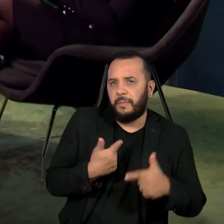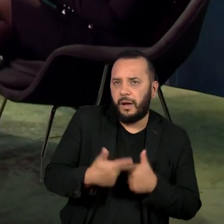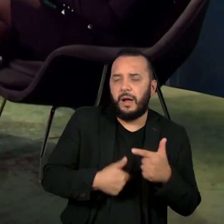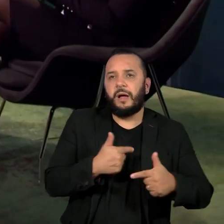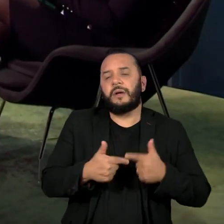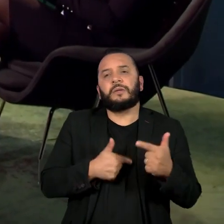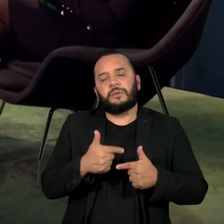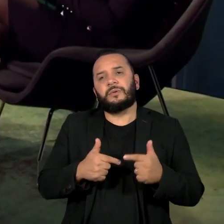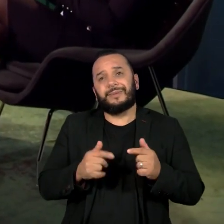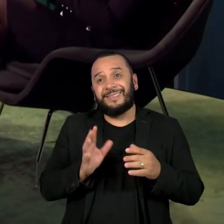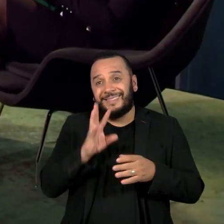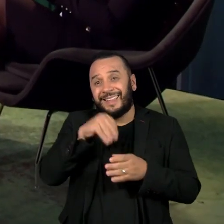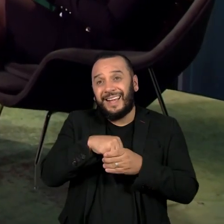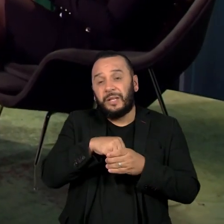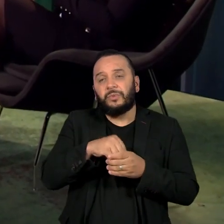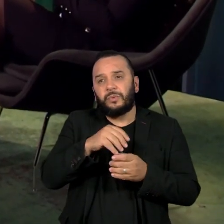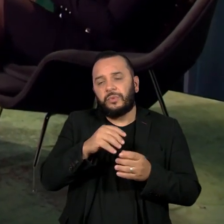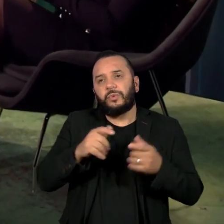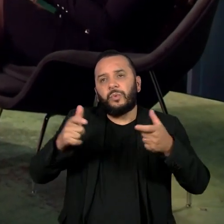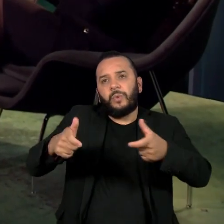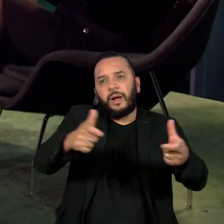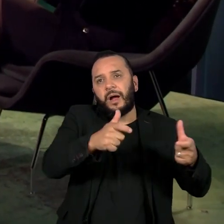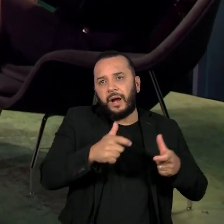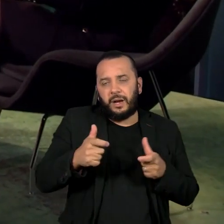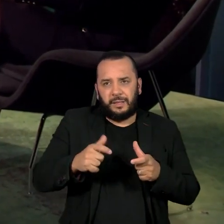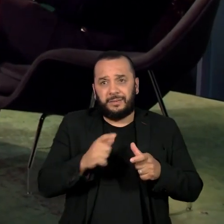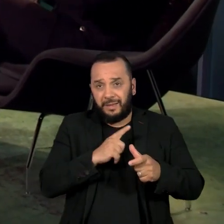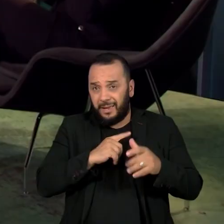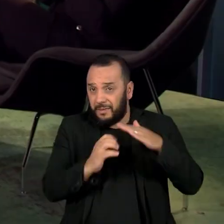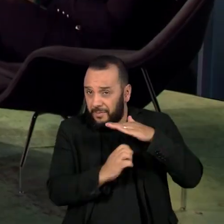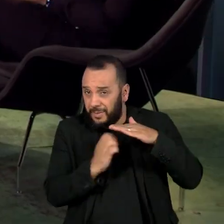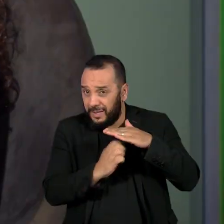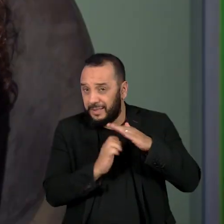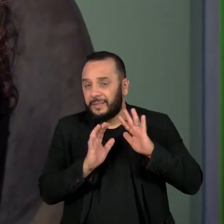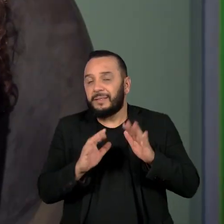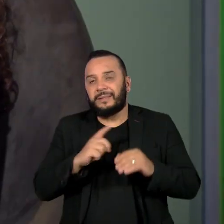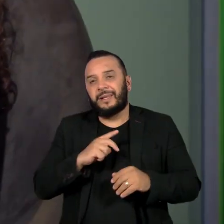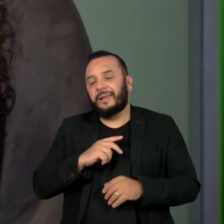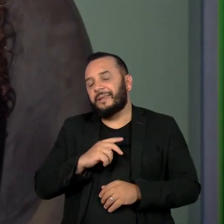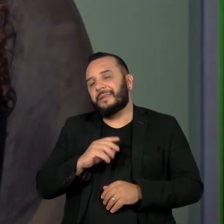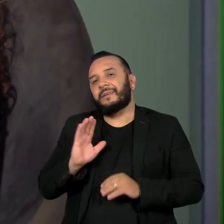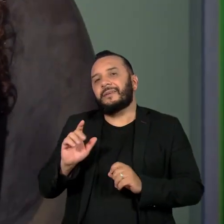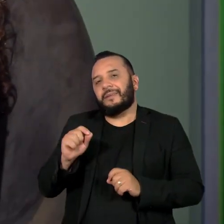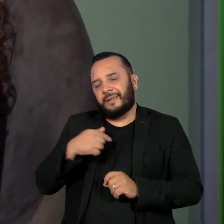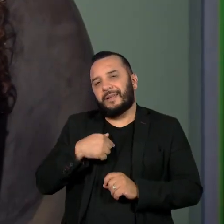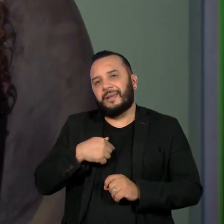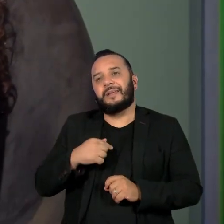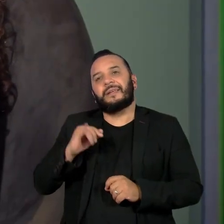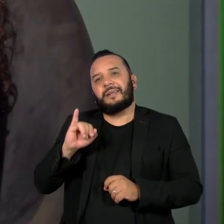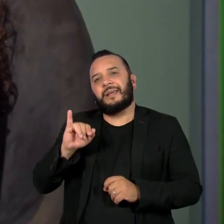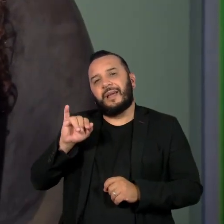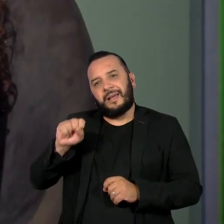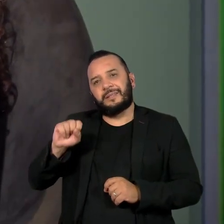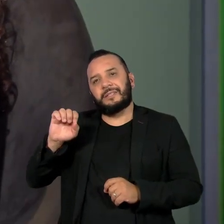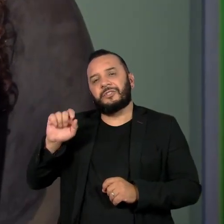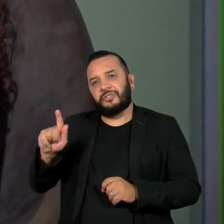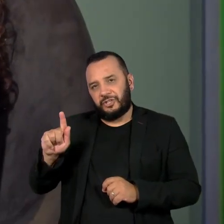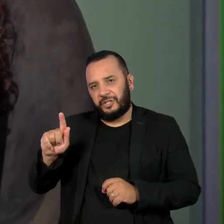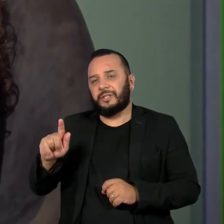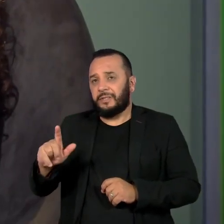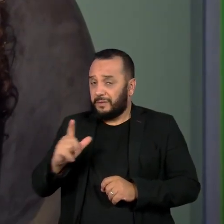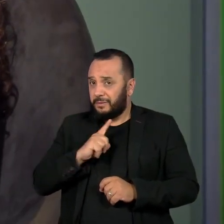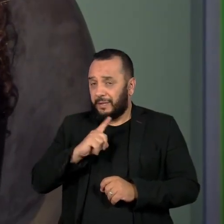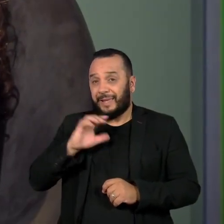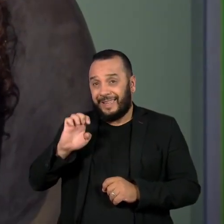do território onde elas estão, eu vejo como parte, sobretudo quando a gente fala em ESG, né? Eu vejo como parte da responsabilidade dessas empresas